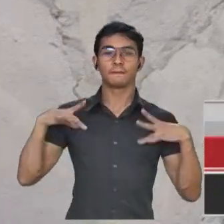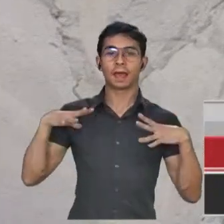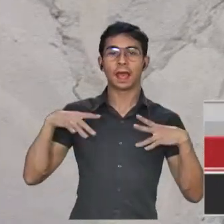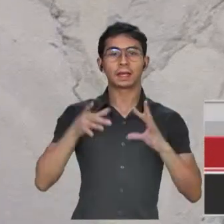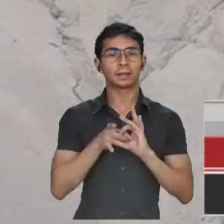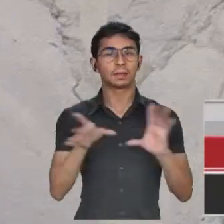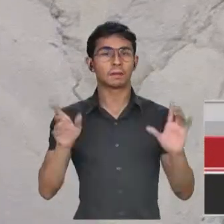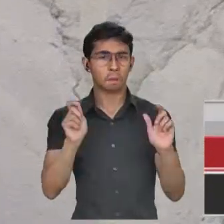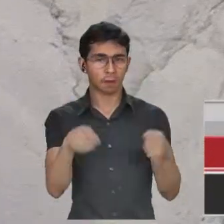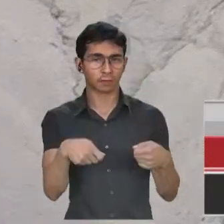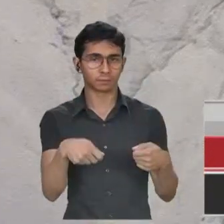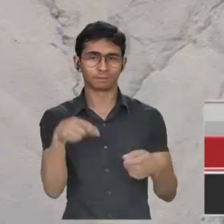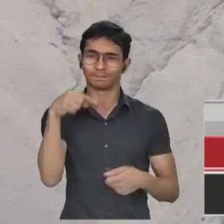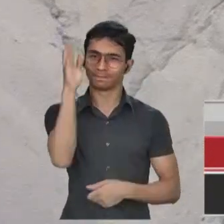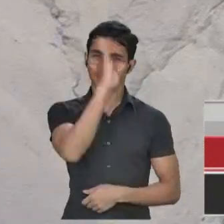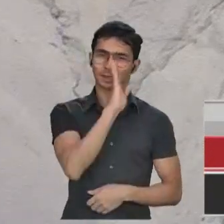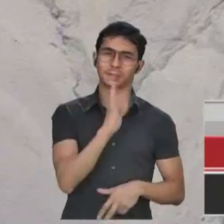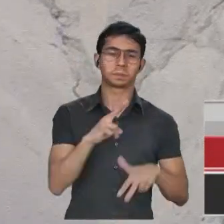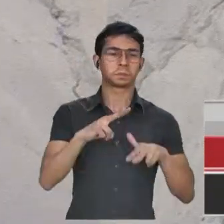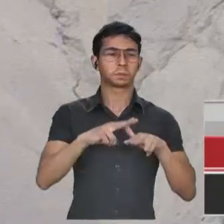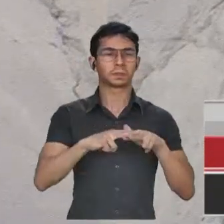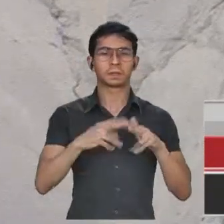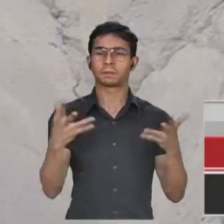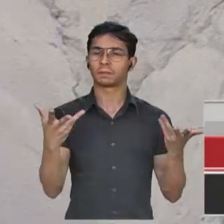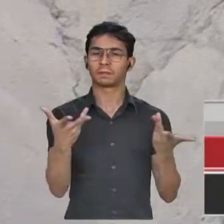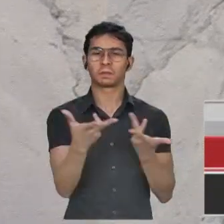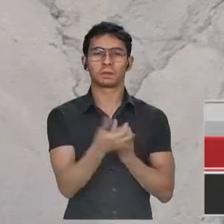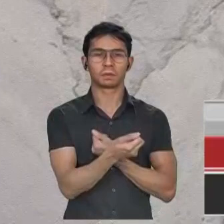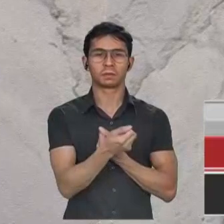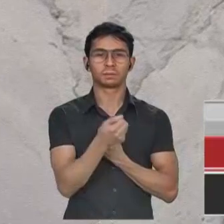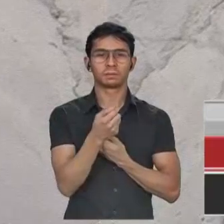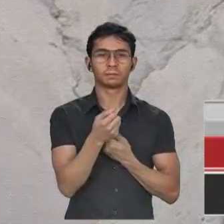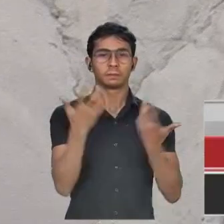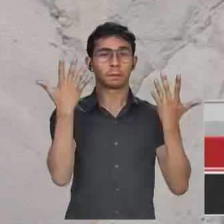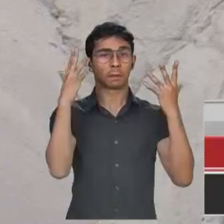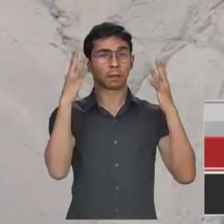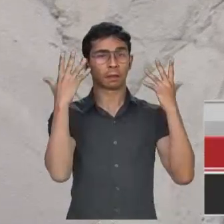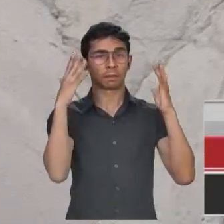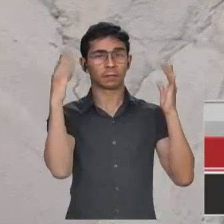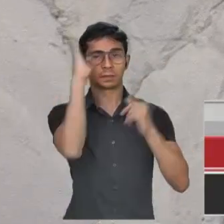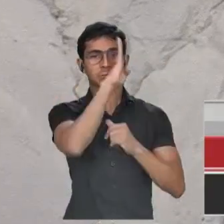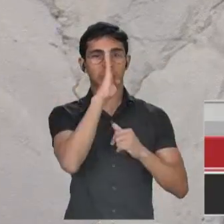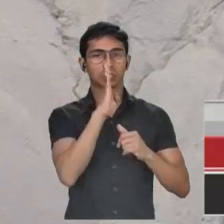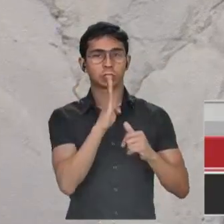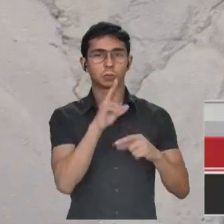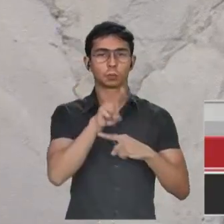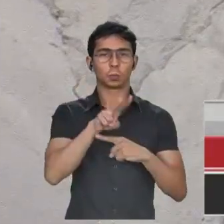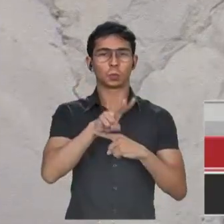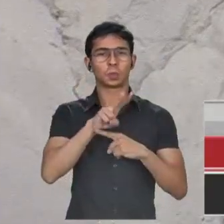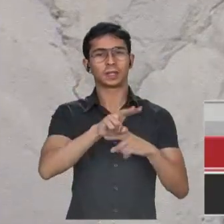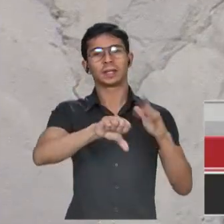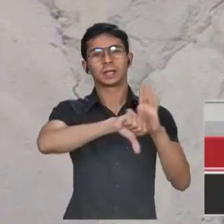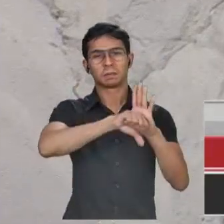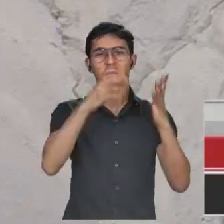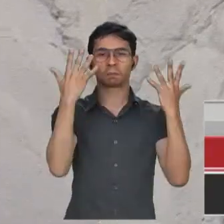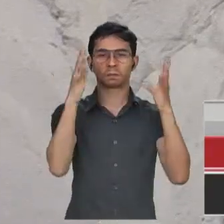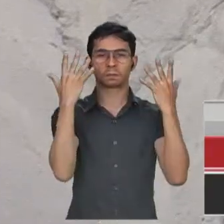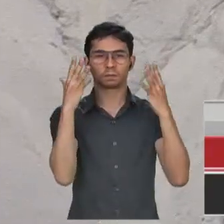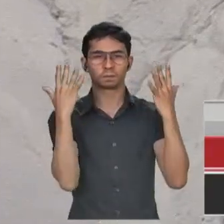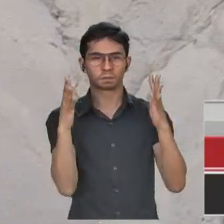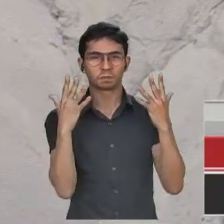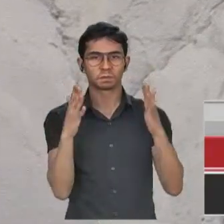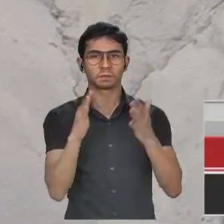no brasil é uma beleza parabéns brasil pela maneira que o senhor trata seus criminosos não a todos os criminosos podem o brasil